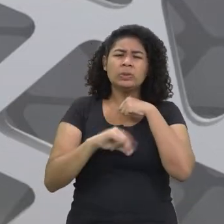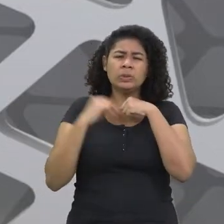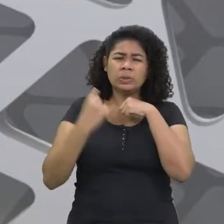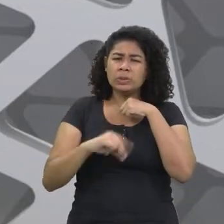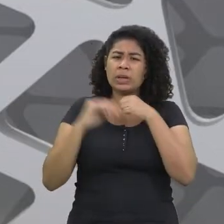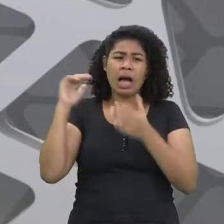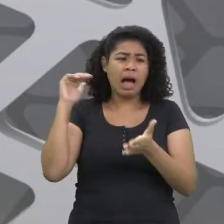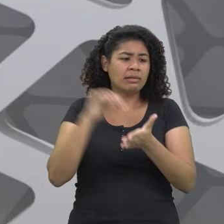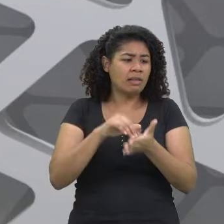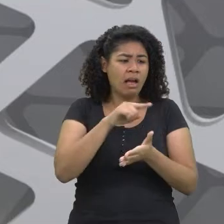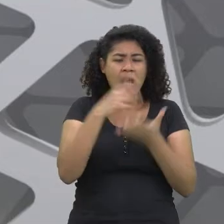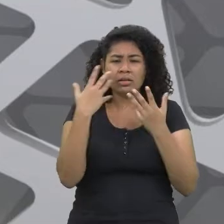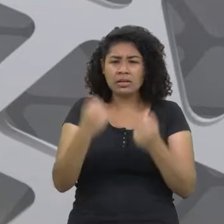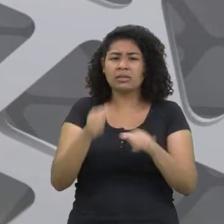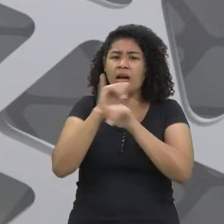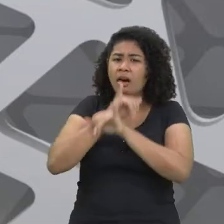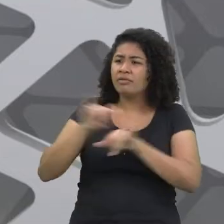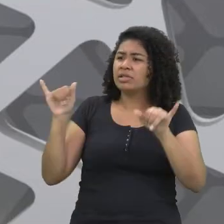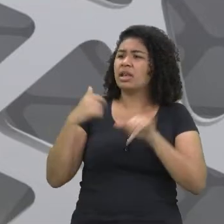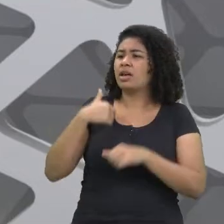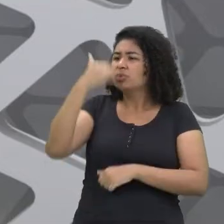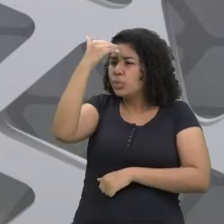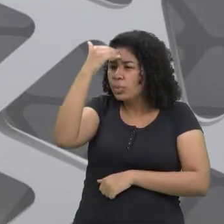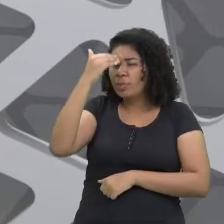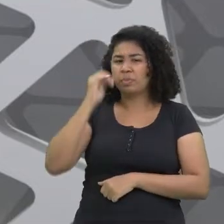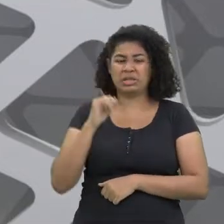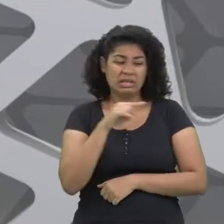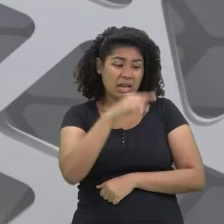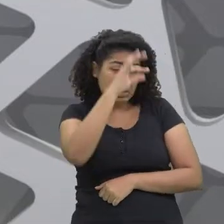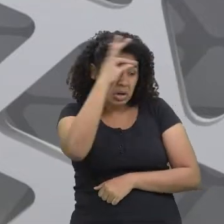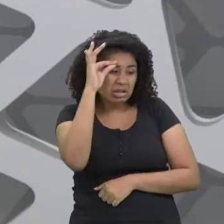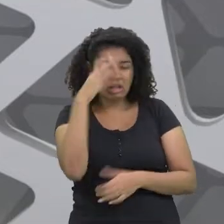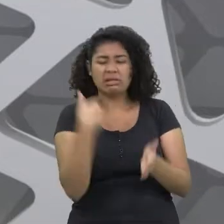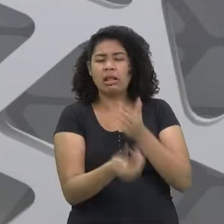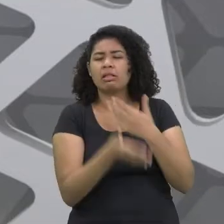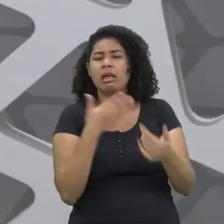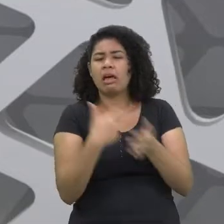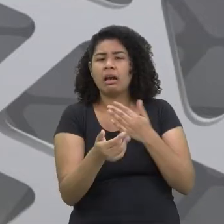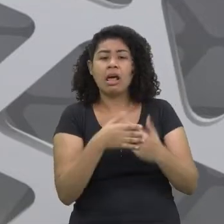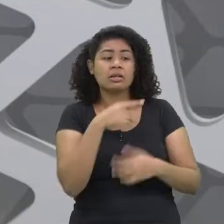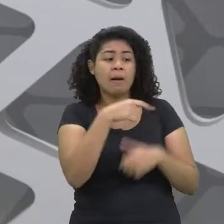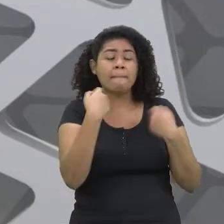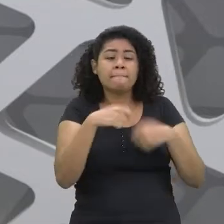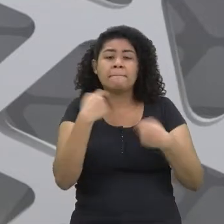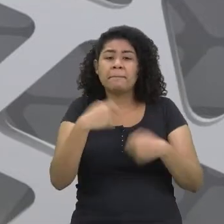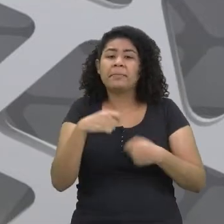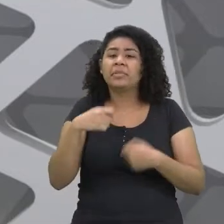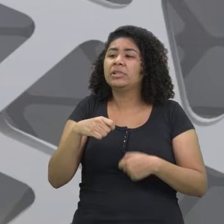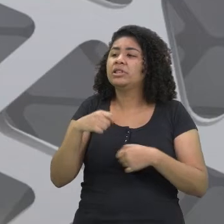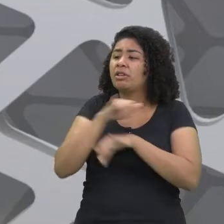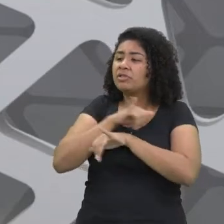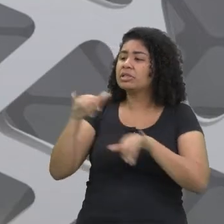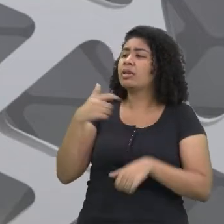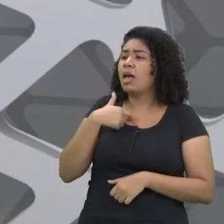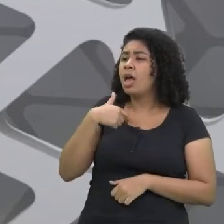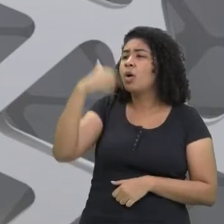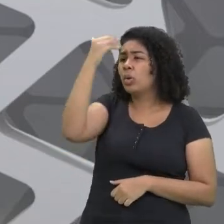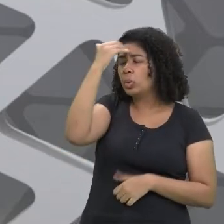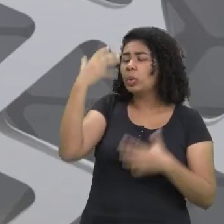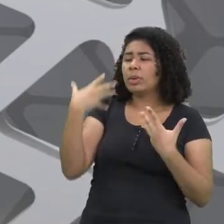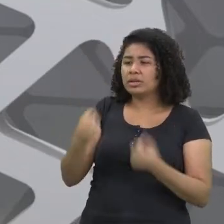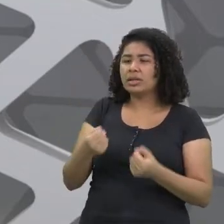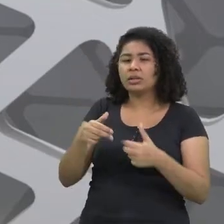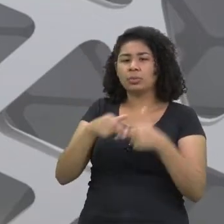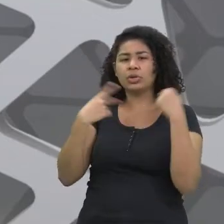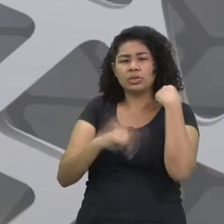ela confessar que ela era culpada. Não importava se ela era inocente. O importante era ser pega como exemplo e ser castigada em praça